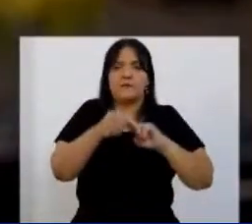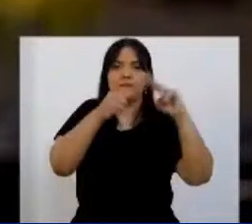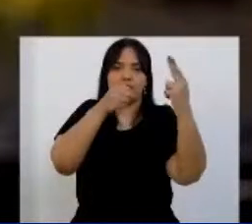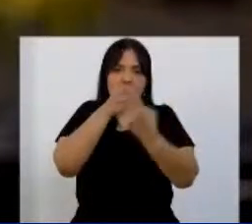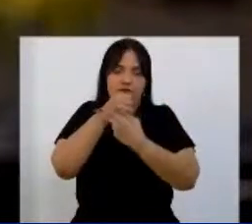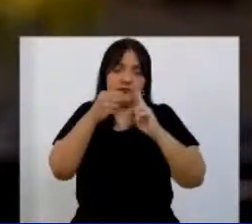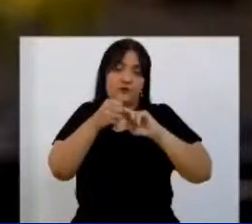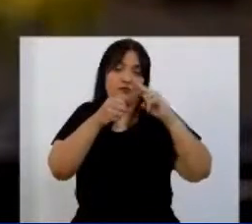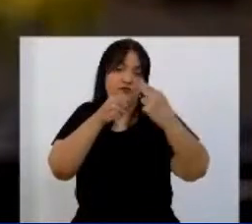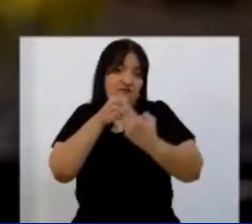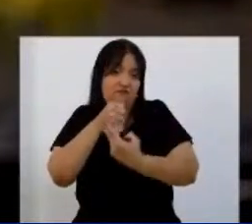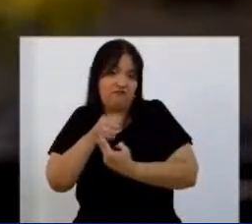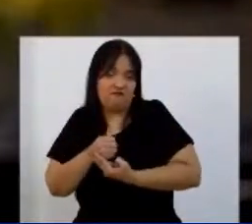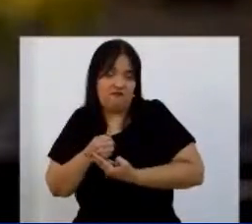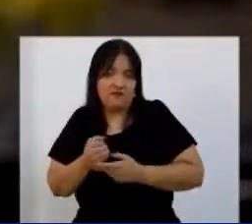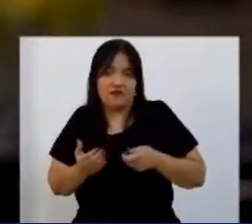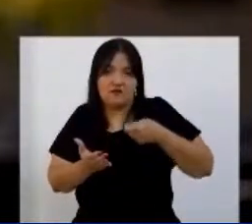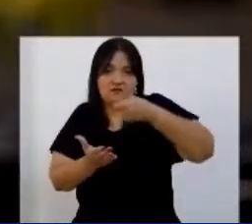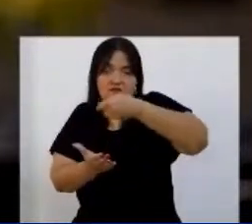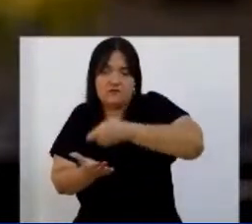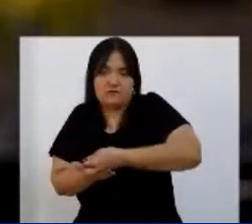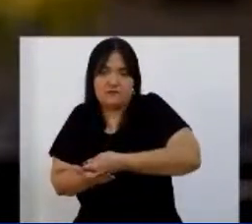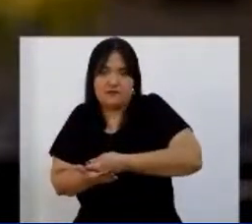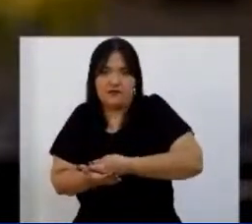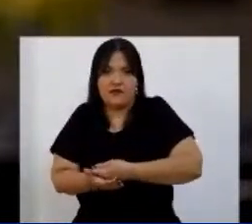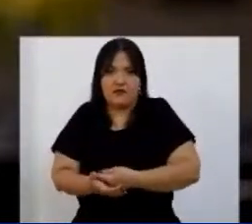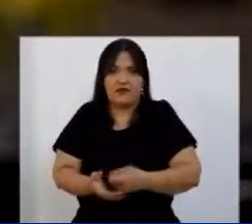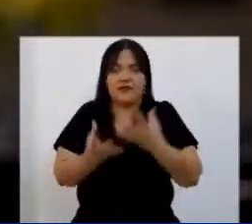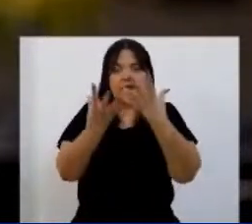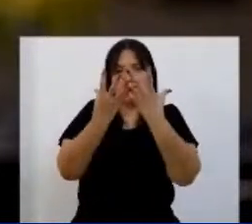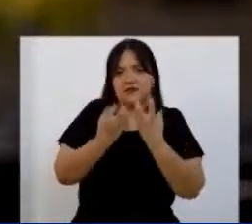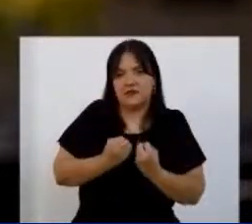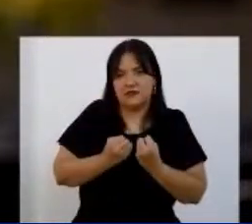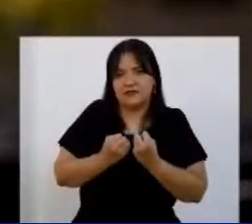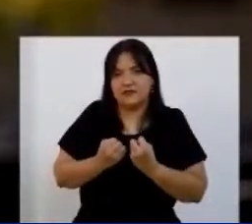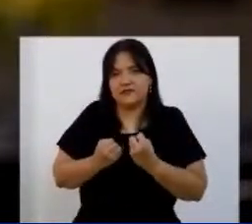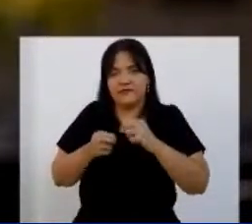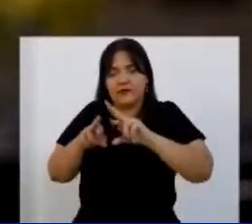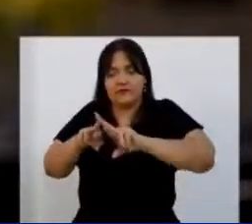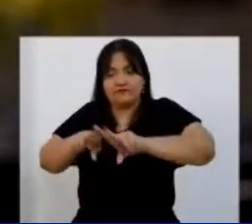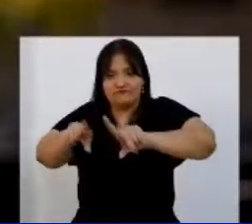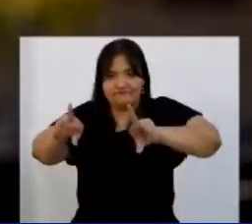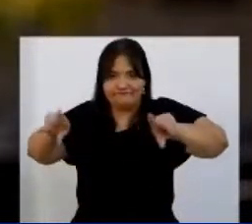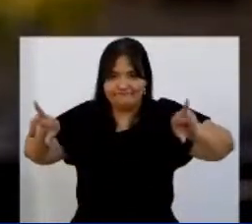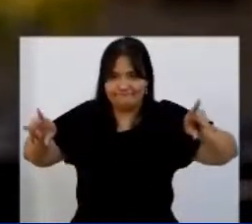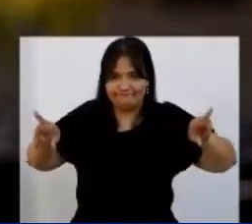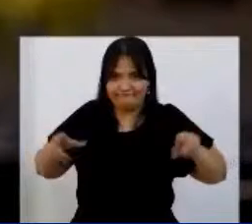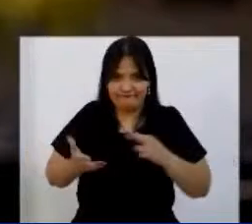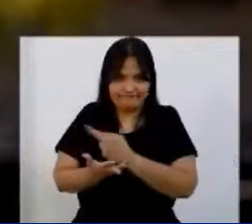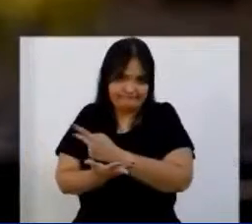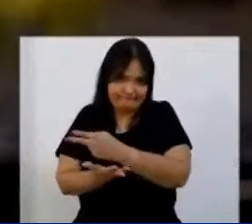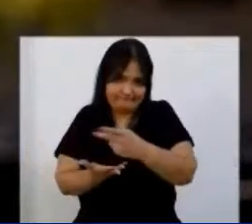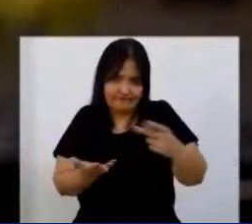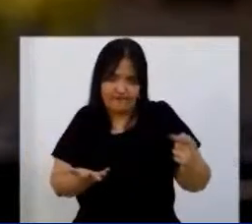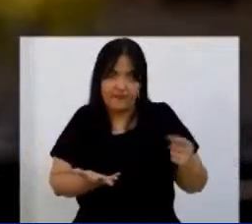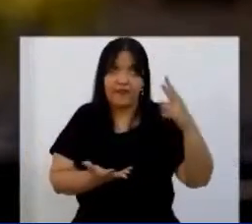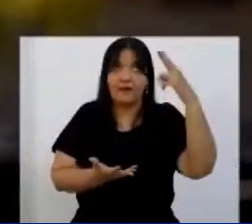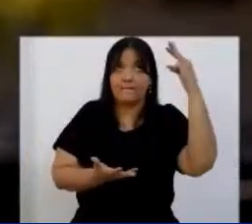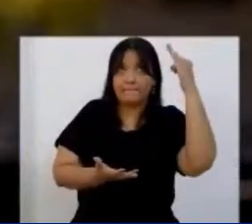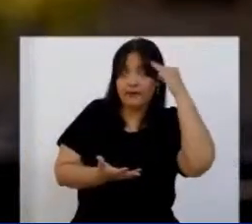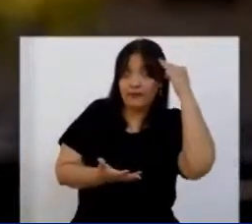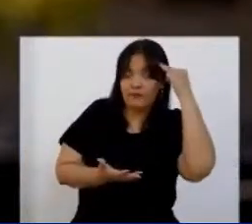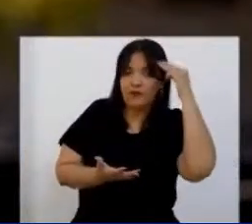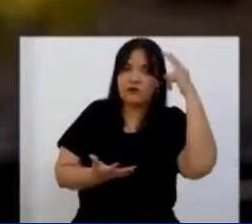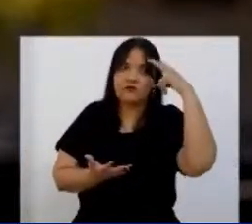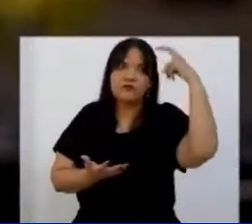está comprometida com ações que aspiram à valorização da diversidade, do meio ambiente, da memória cultural,